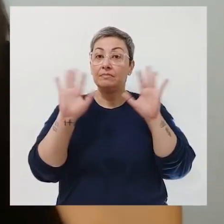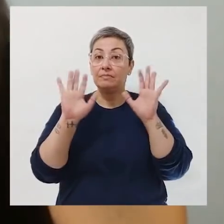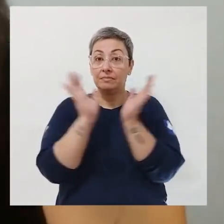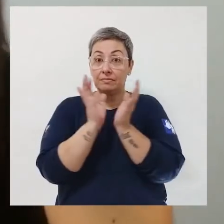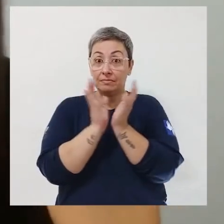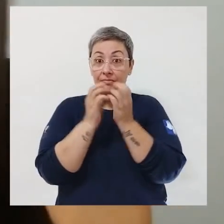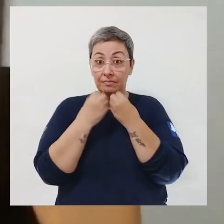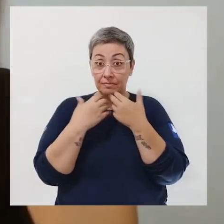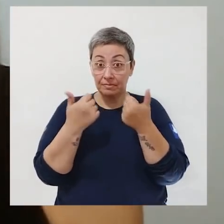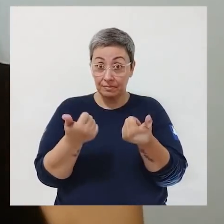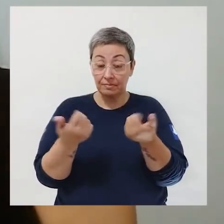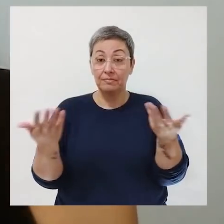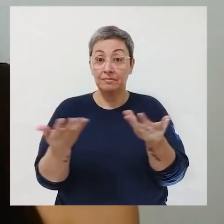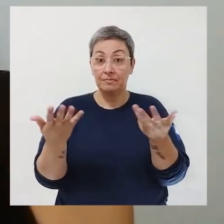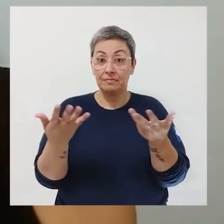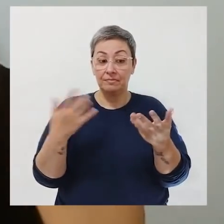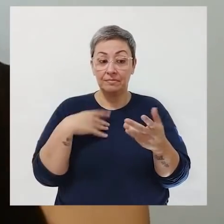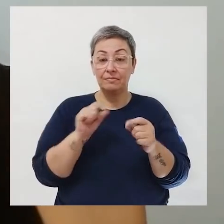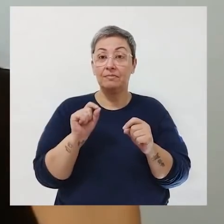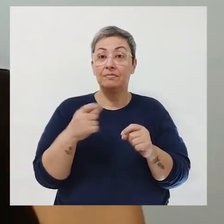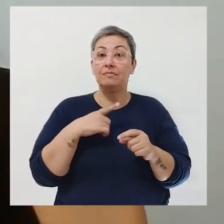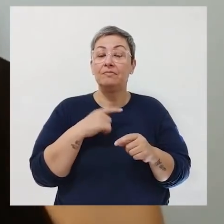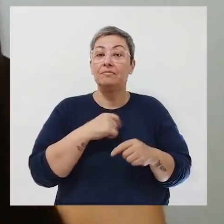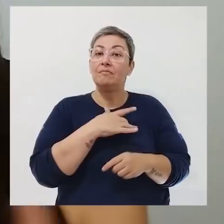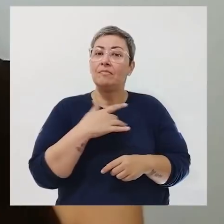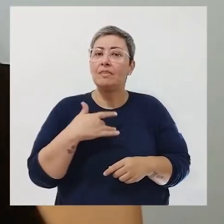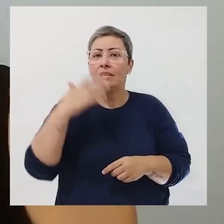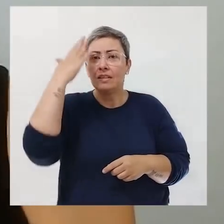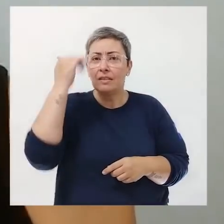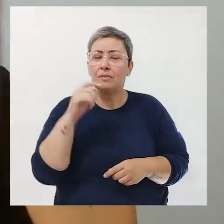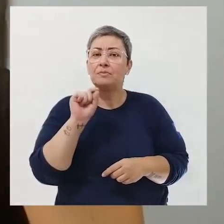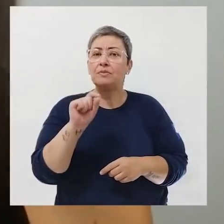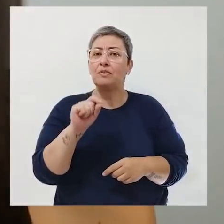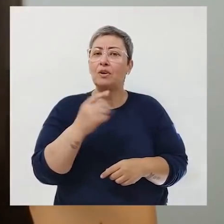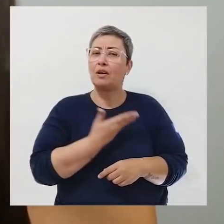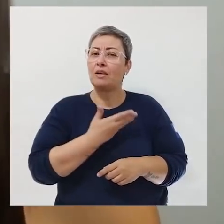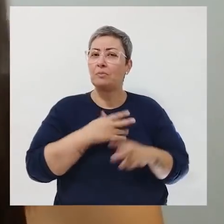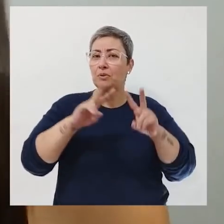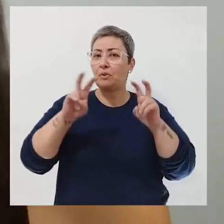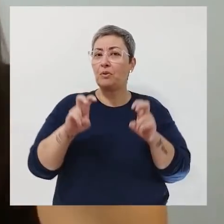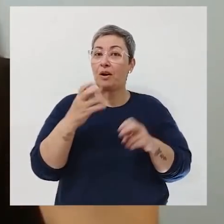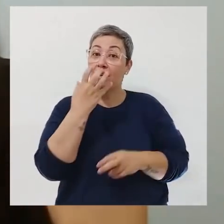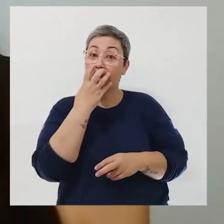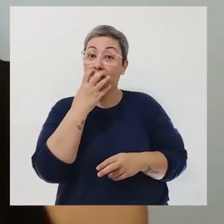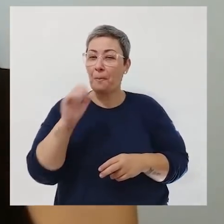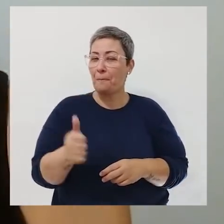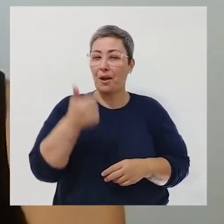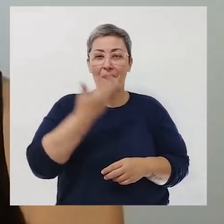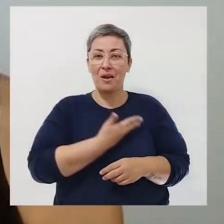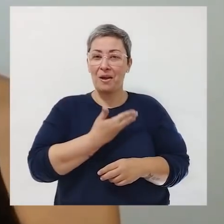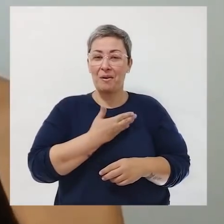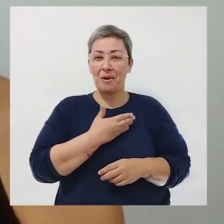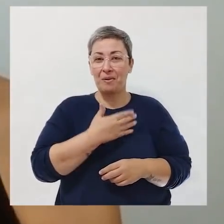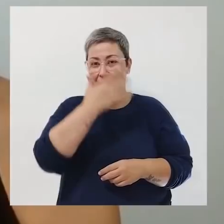Oi galera, tudo bem com vocês? Bom, hoje aqui no Você Sabia Saúde nós vamos falar sobre um amigo, o cão, o melhor amigo do